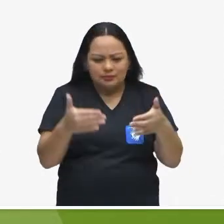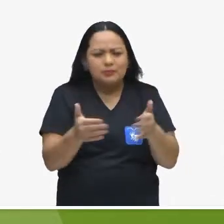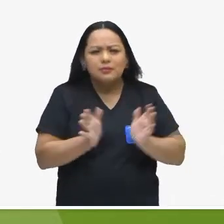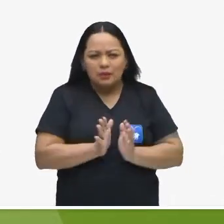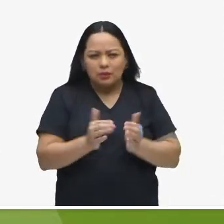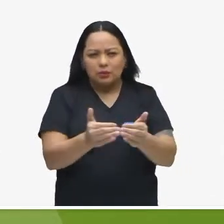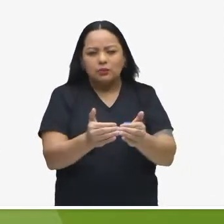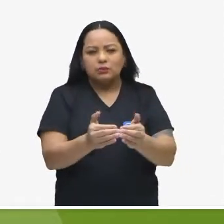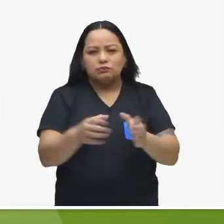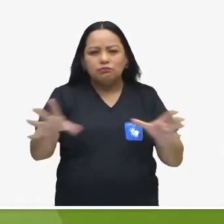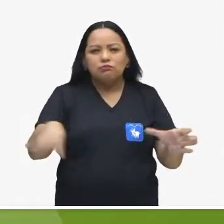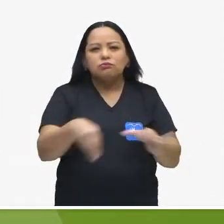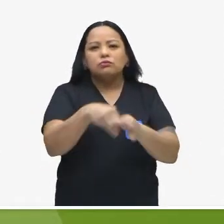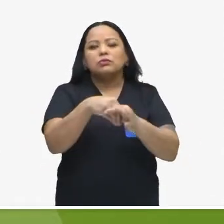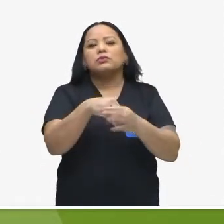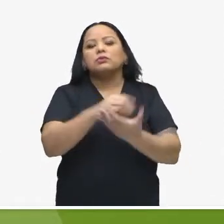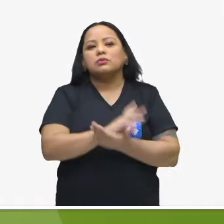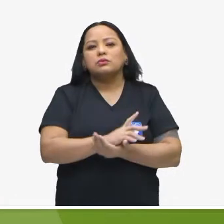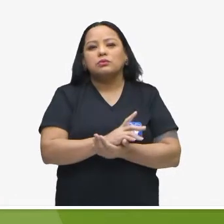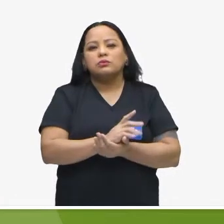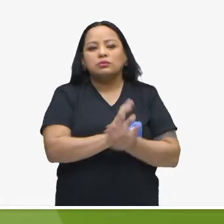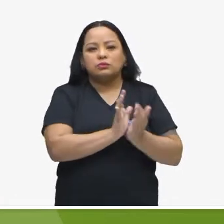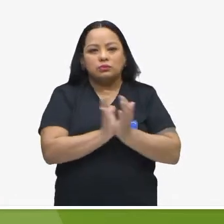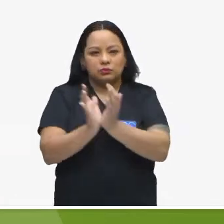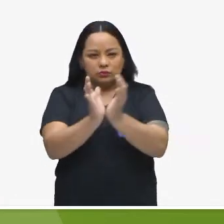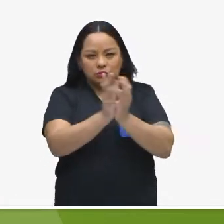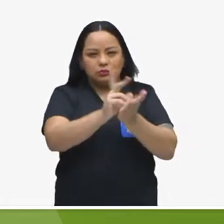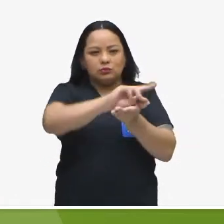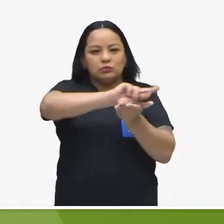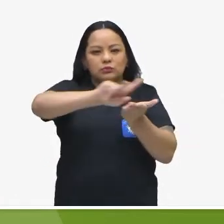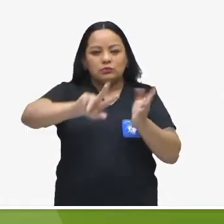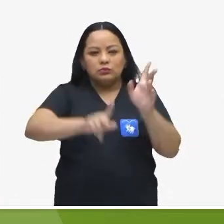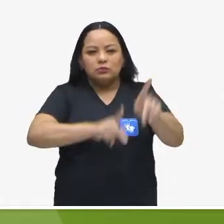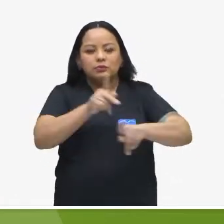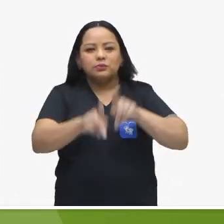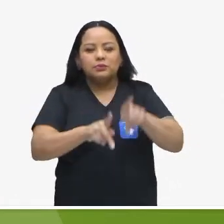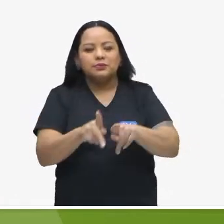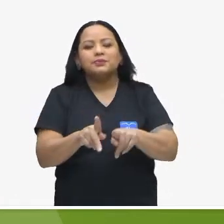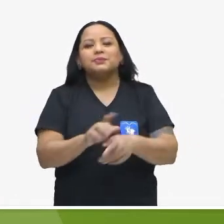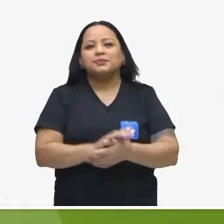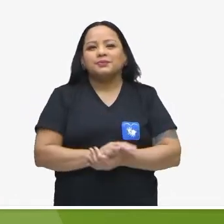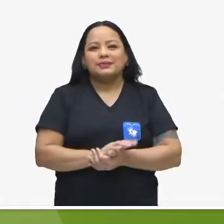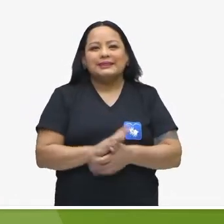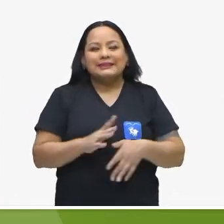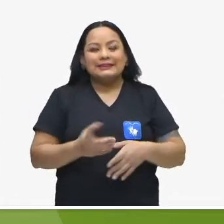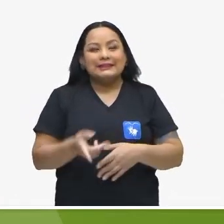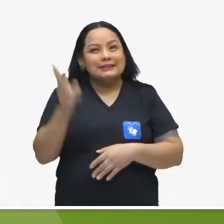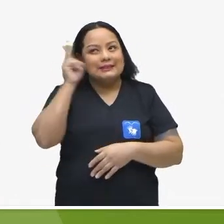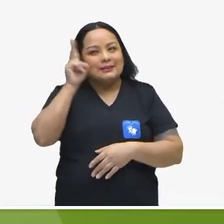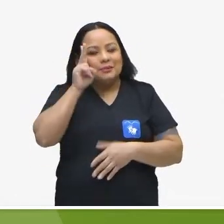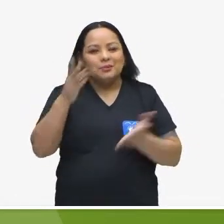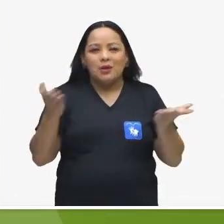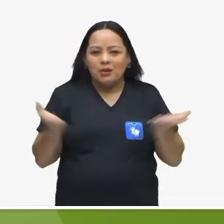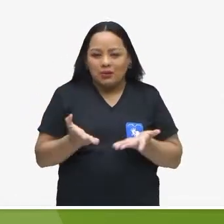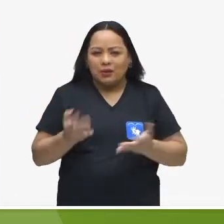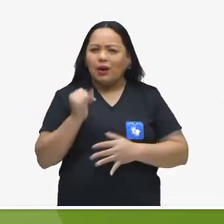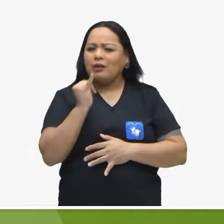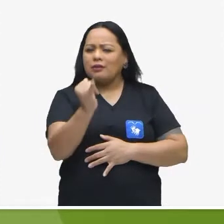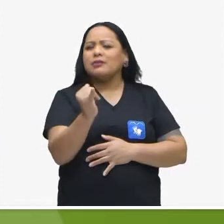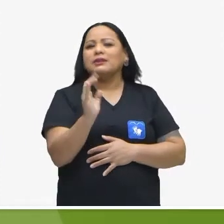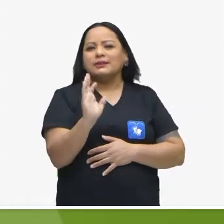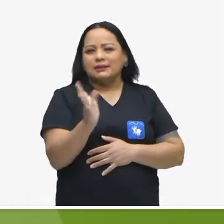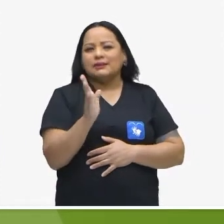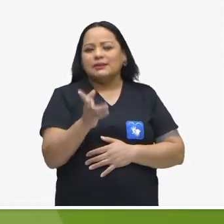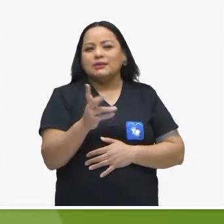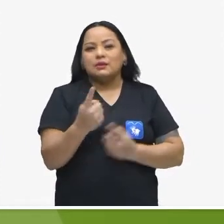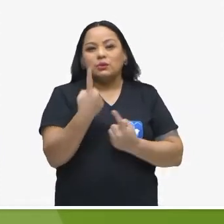vai envolver o conjunto de várias populações. Então, recapitulando, eu falei para vocês que